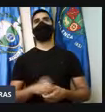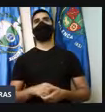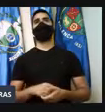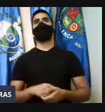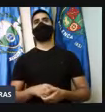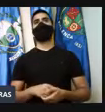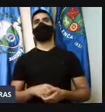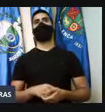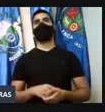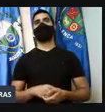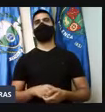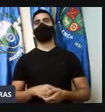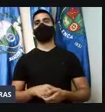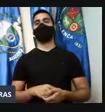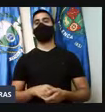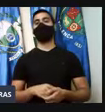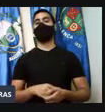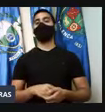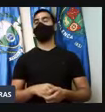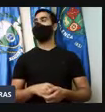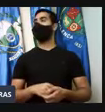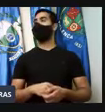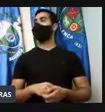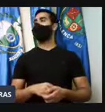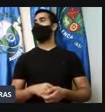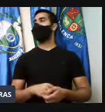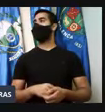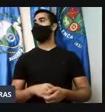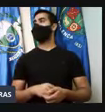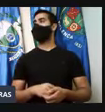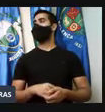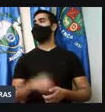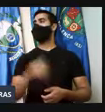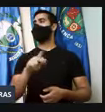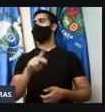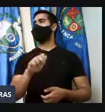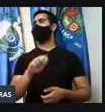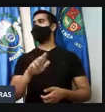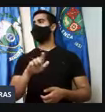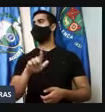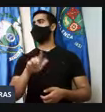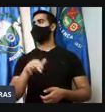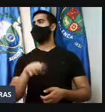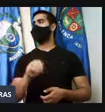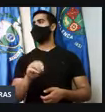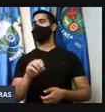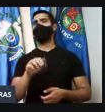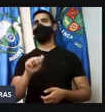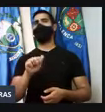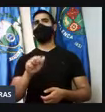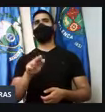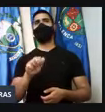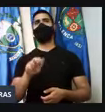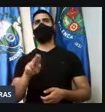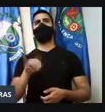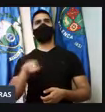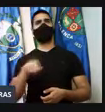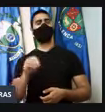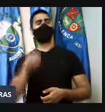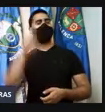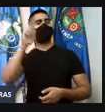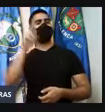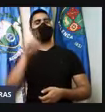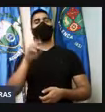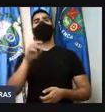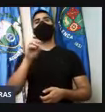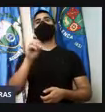Fica concedido o título benemérito municipal à enfermeira Viviane Paulino de Araújo Leão, chefe da UBS